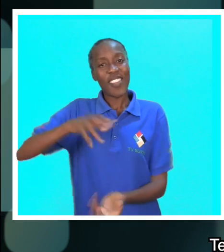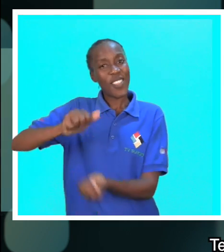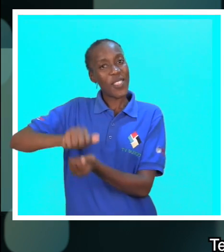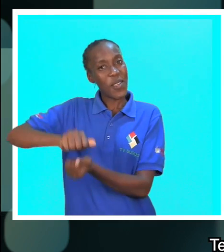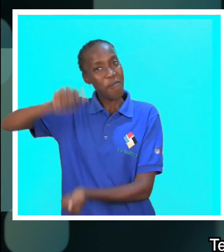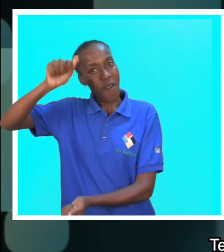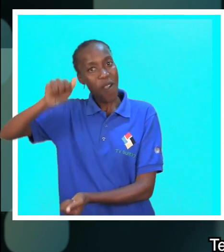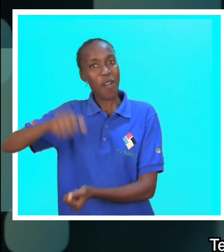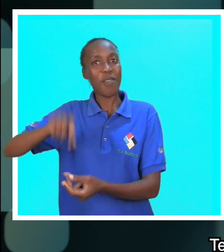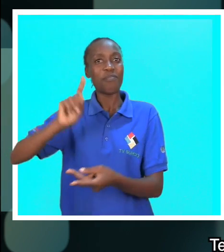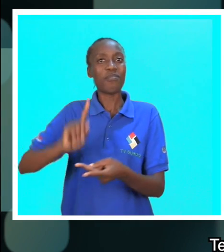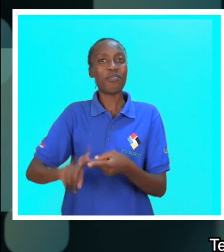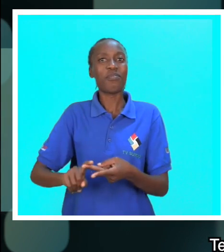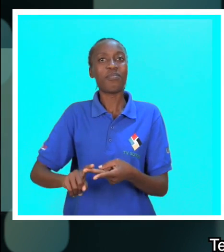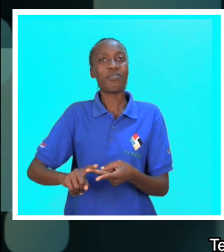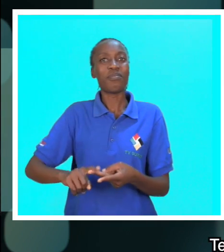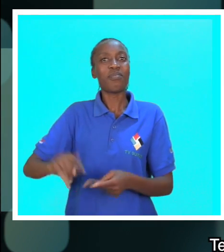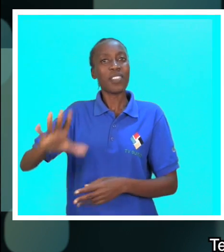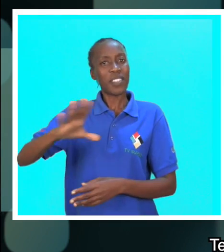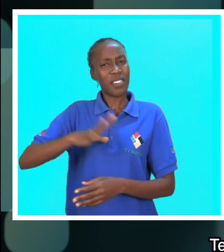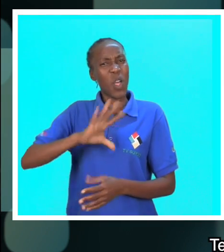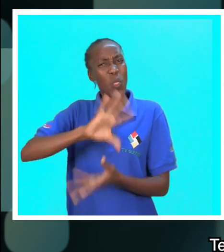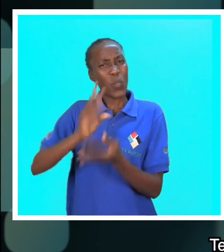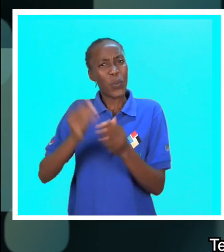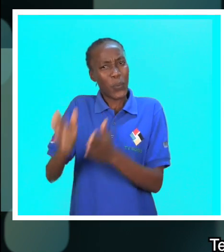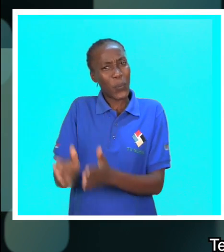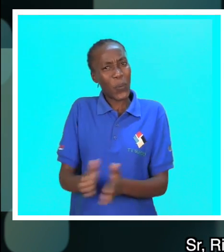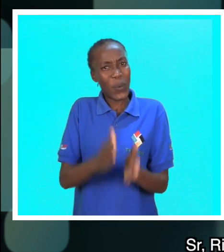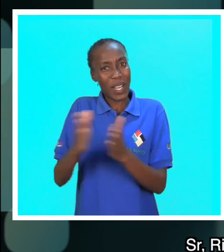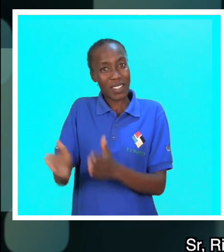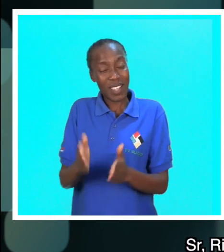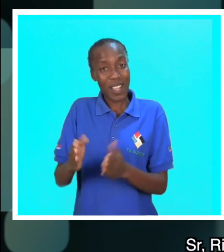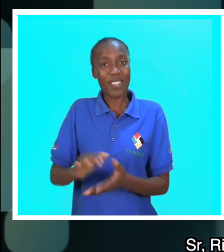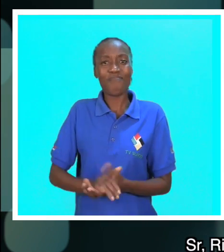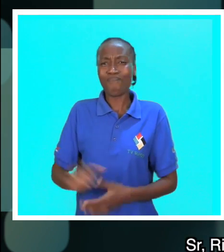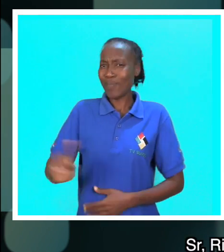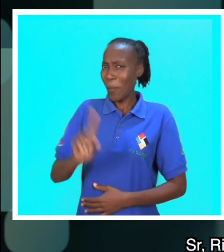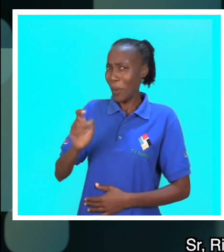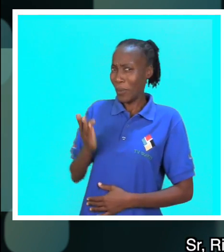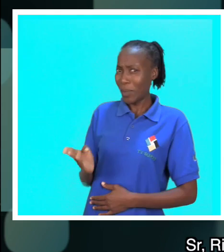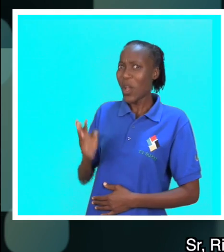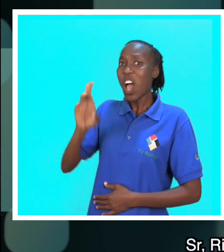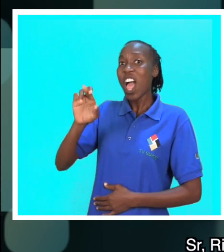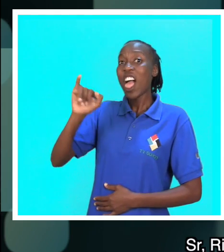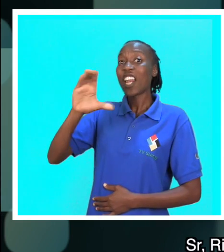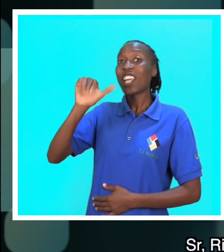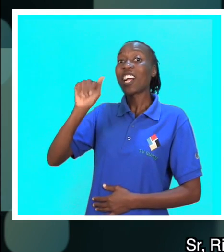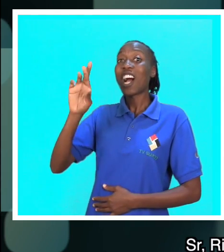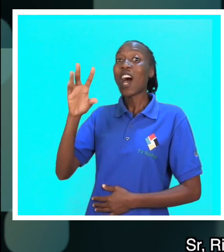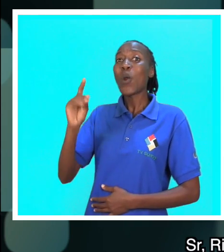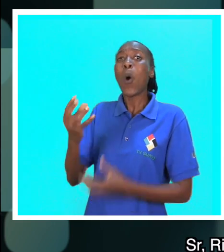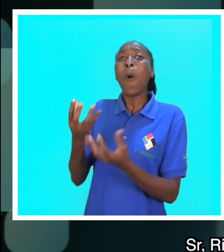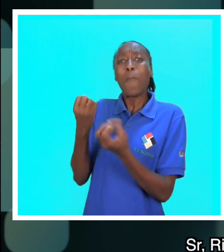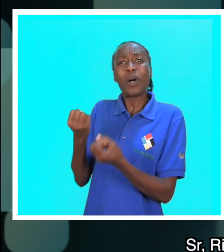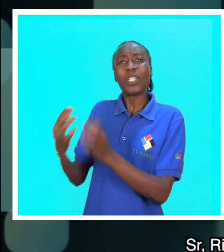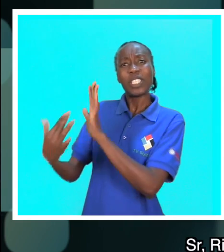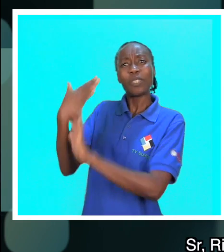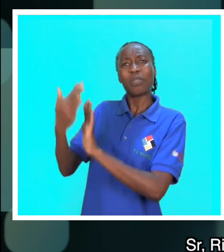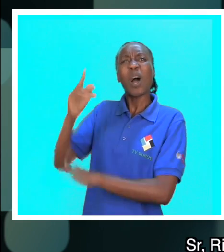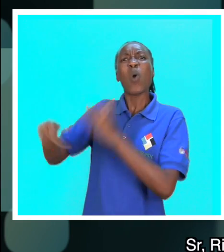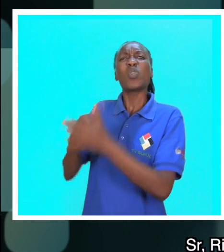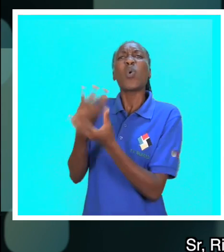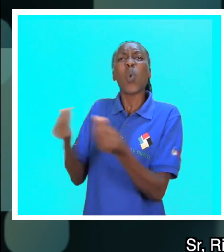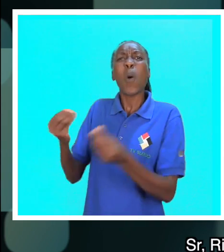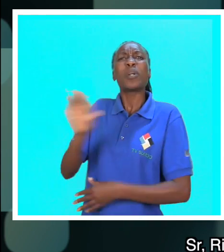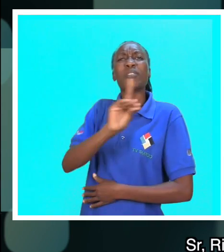Tenho diploma, tenho tudo, sim. Está tudo organizado. Sim, sim. Senhor Ricardo, pode nos contar como é que aconteceu a